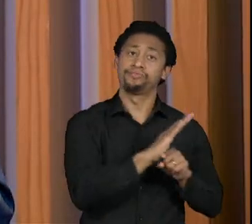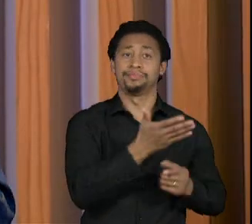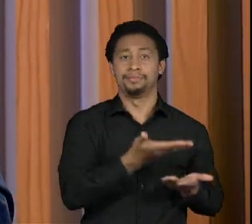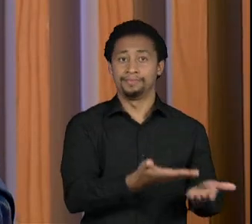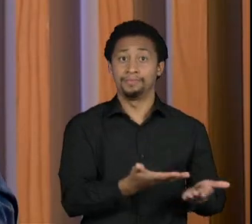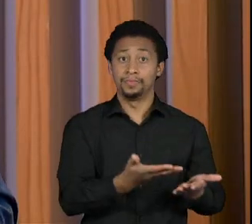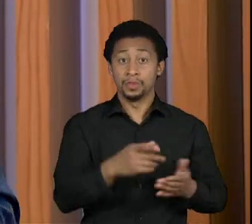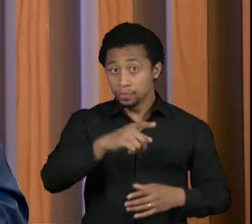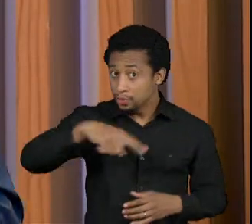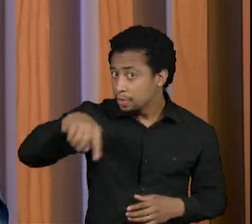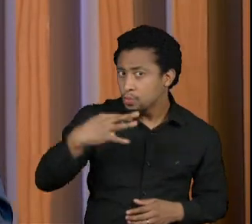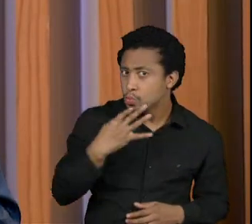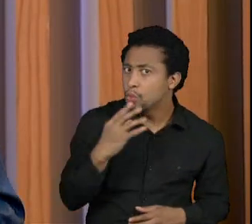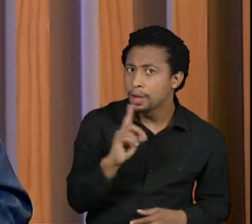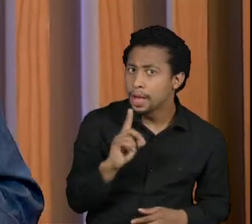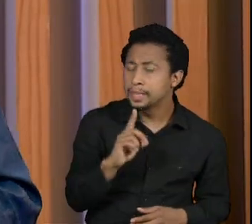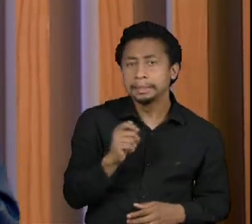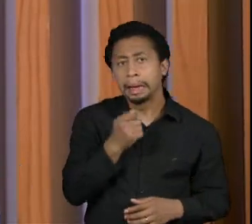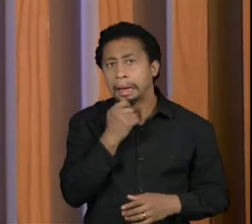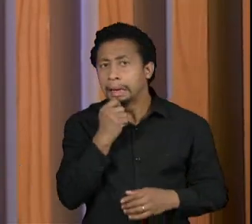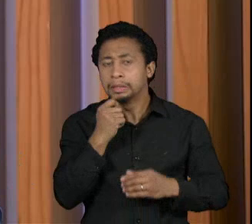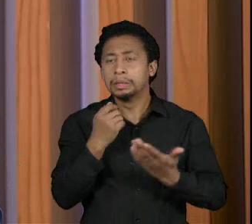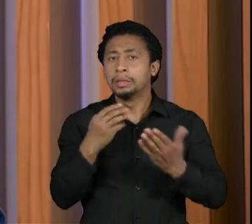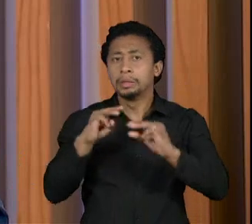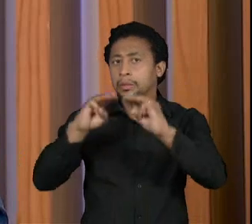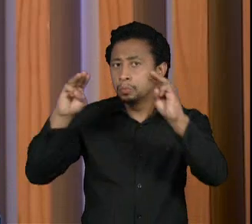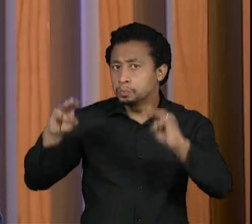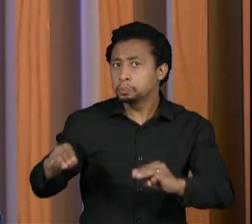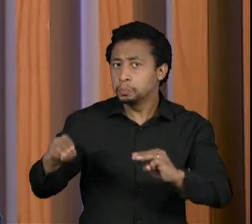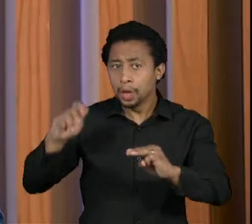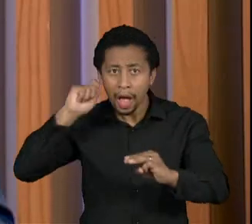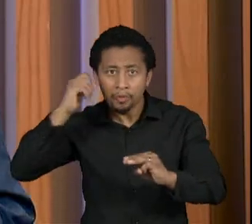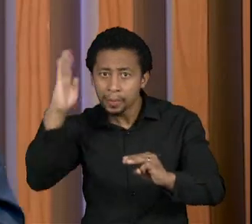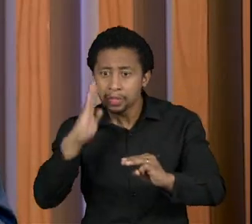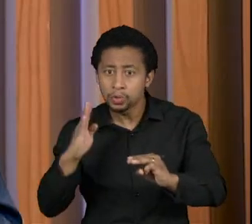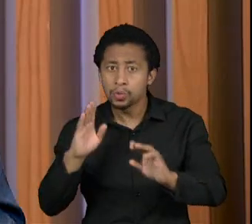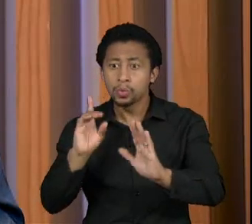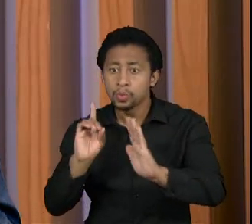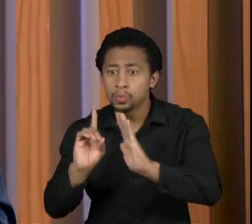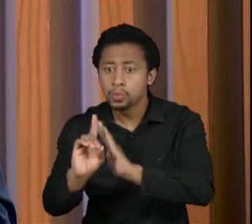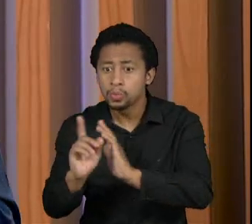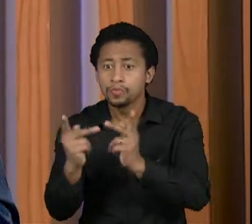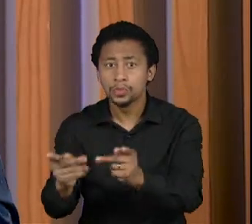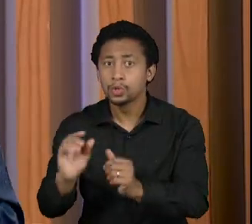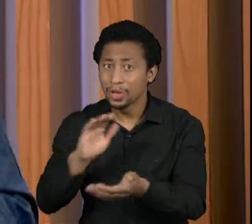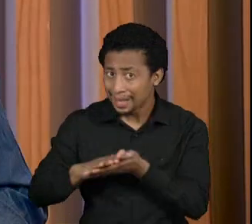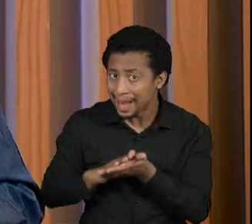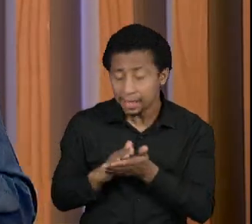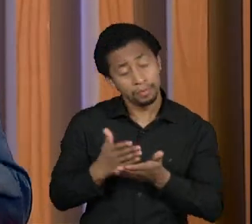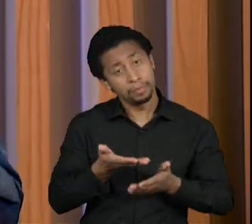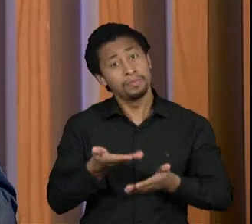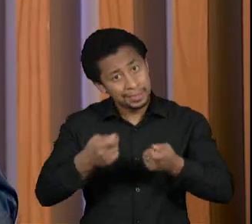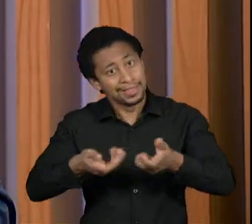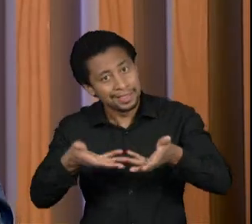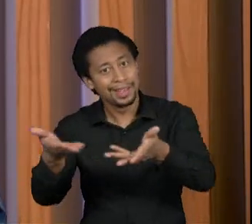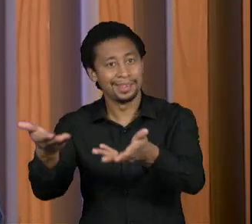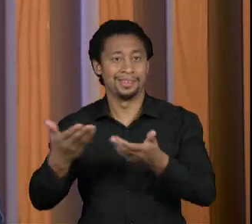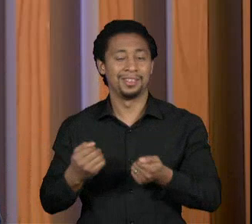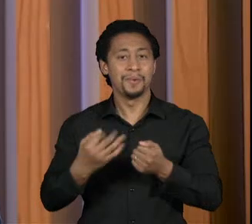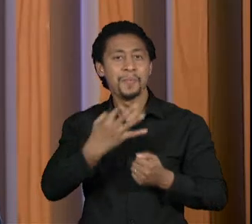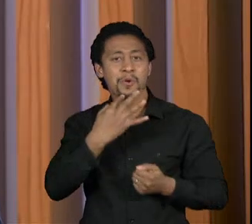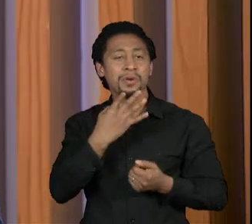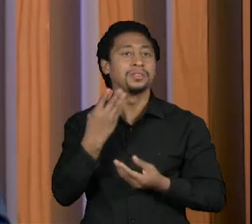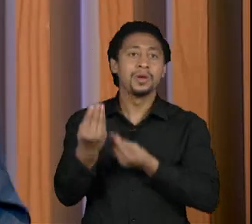elementos para quem ainda não conhece, quem não visitou, precisa ir visitar o Museu Afro-Brasil, porque ali a gente consegue compreender a dimensão do que